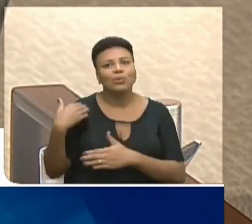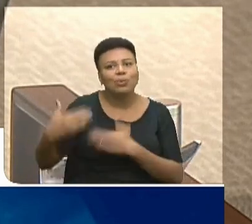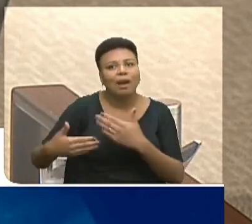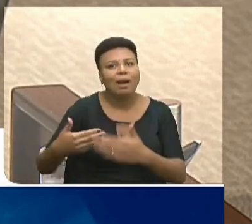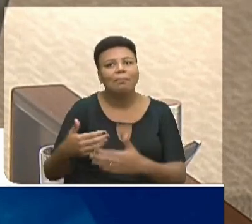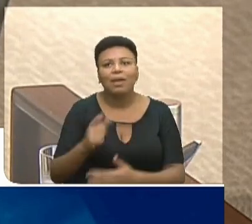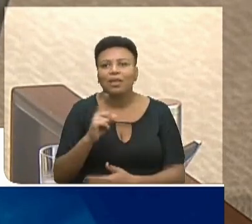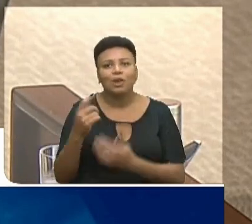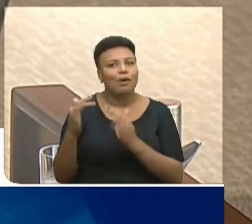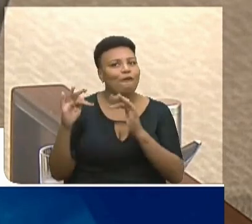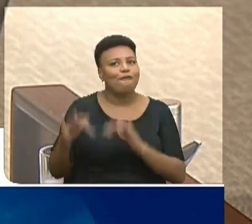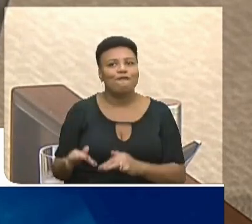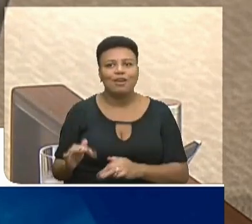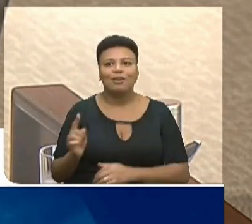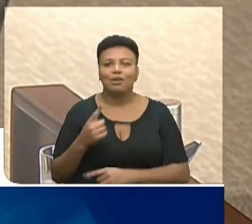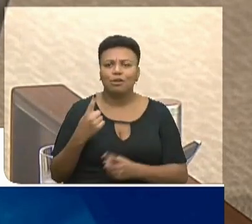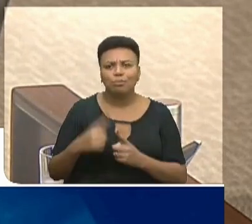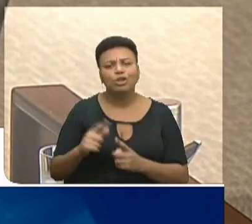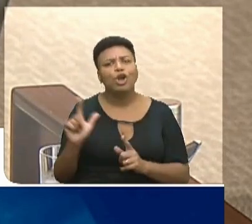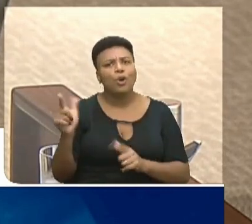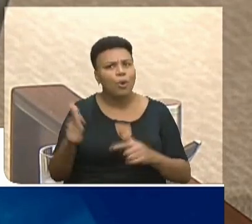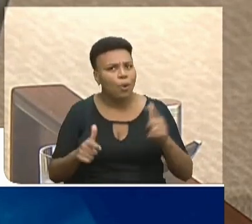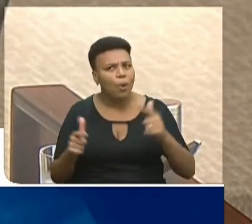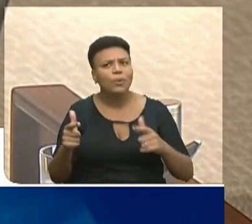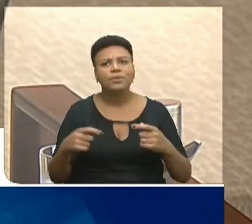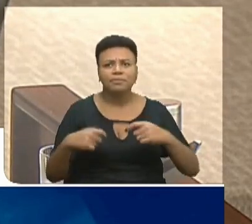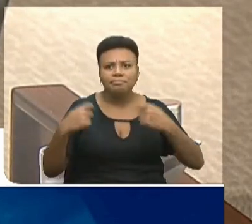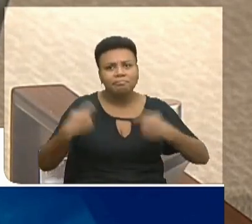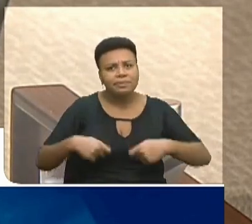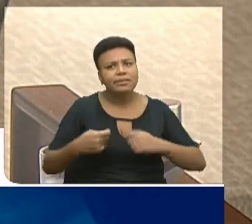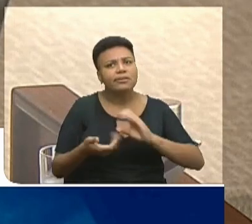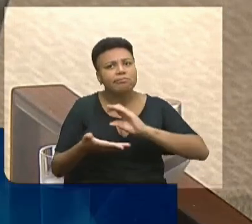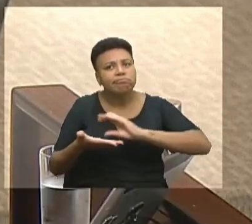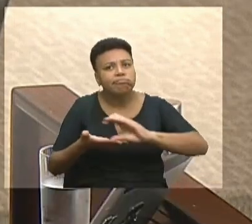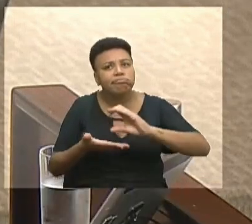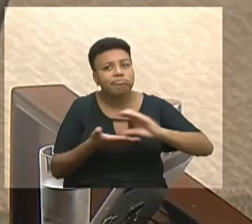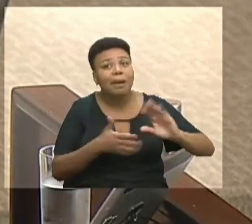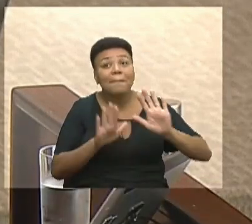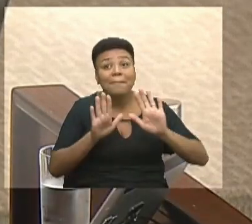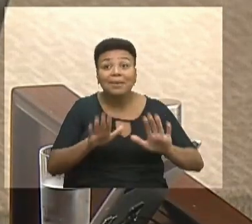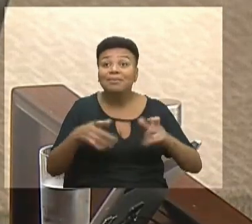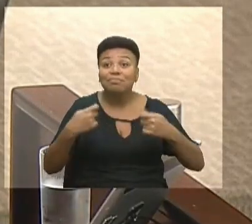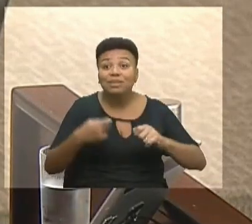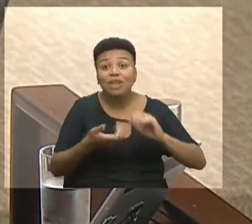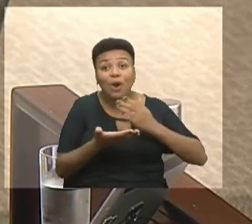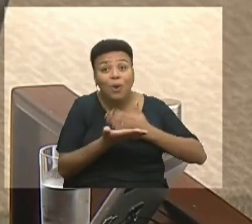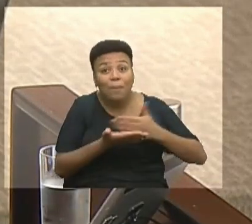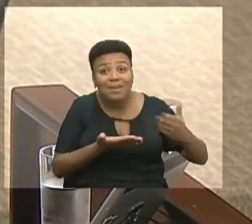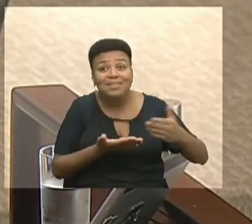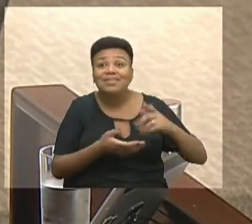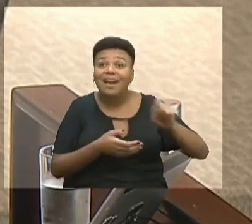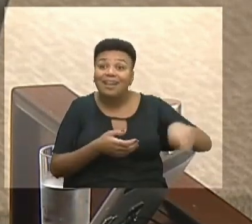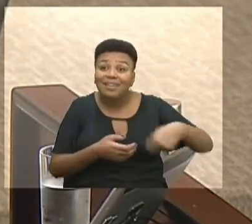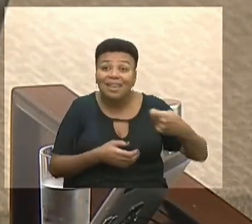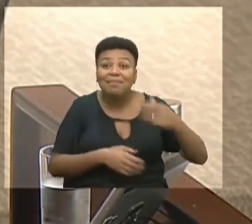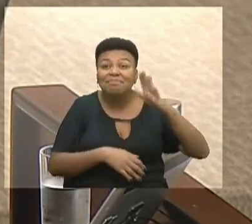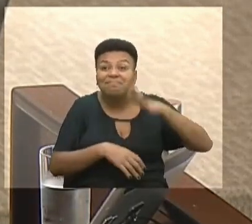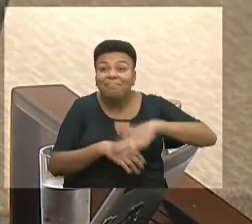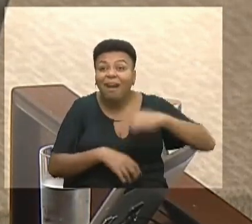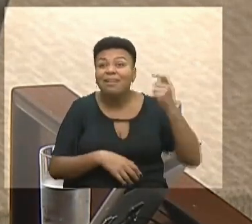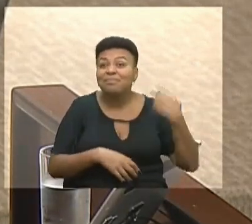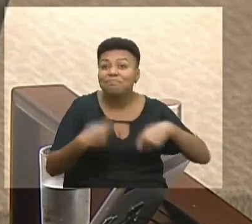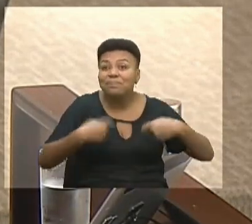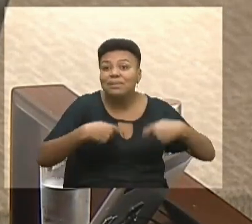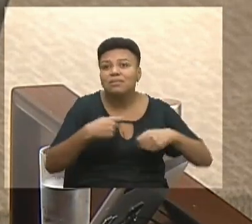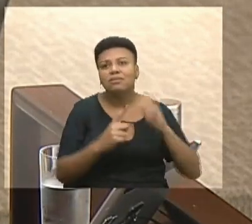trilhado não é Fim da Linha porque muitas outras precisam de investimentos mas precisa-se iniciar por aquelas que mais precisam e